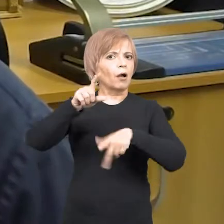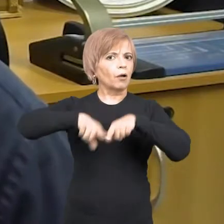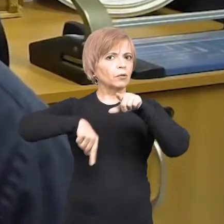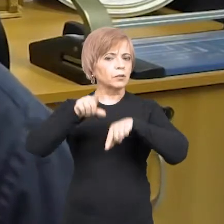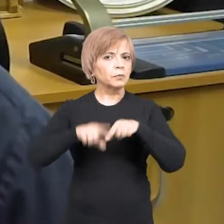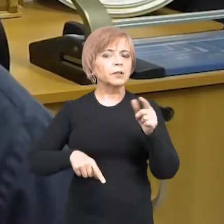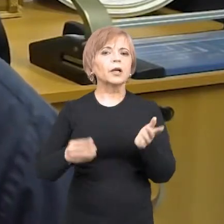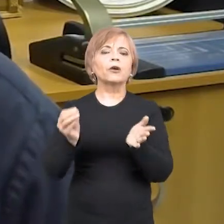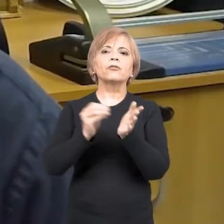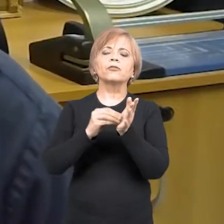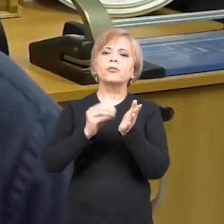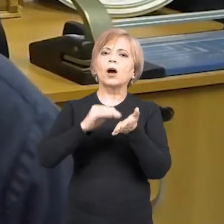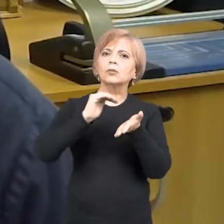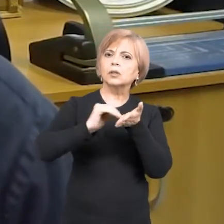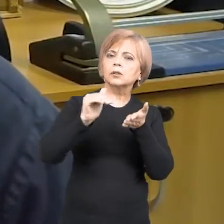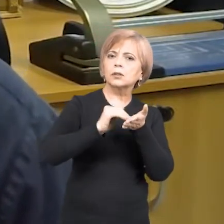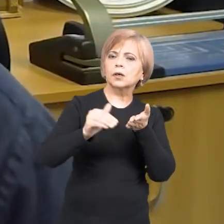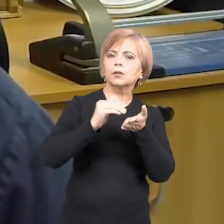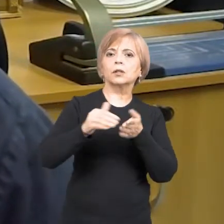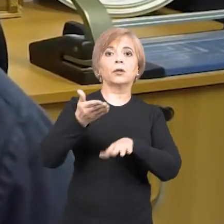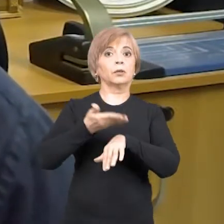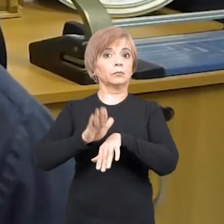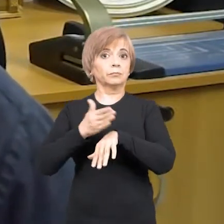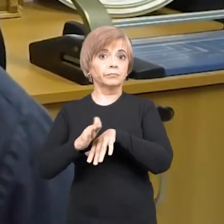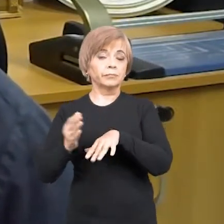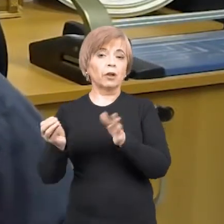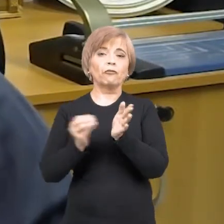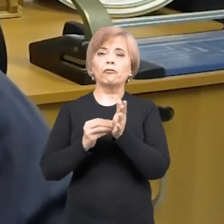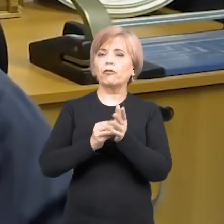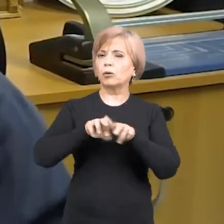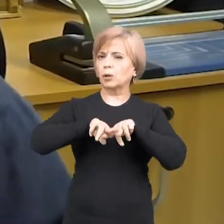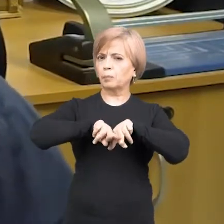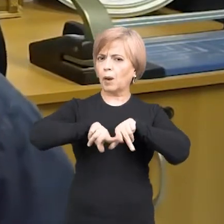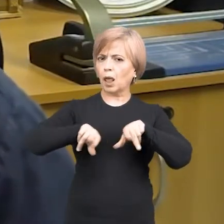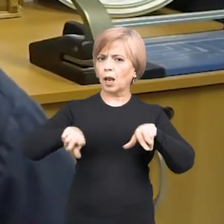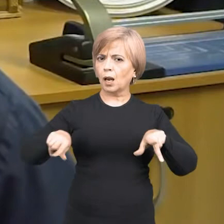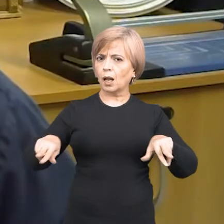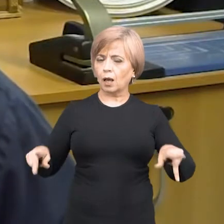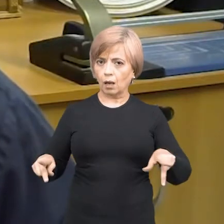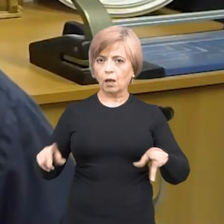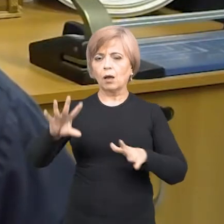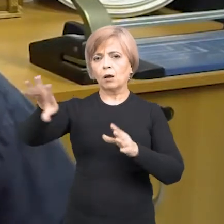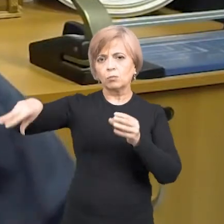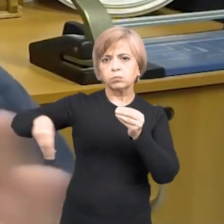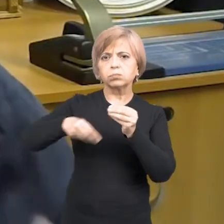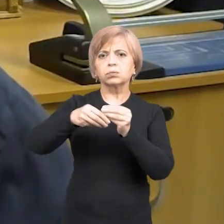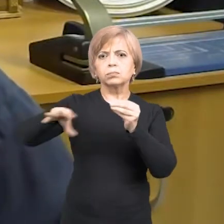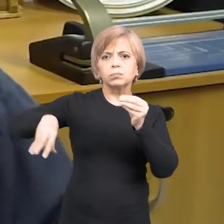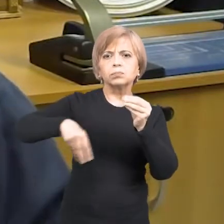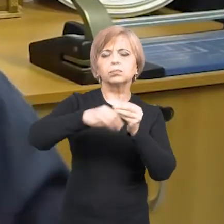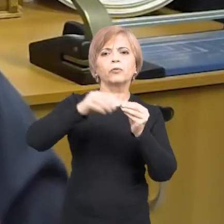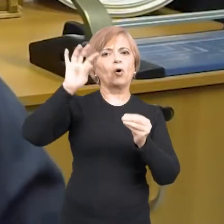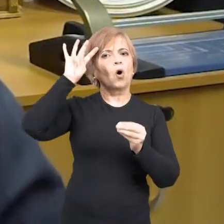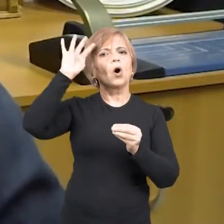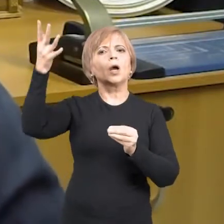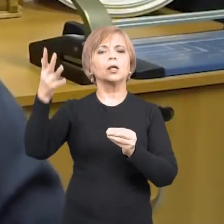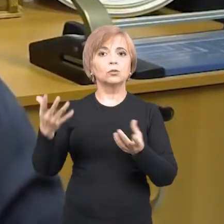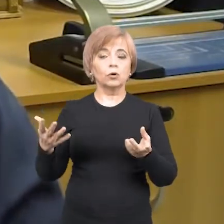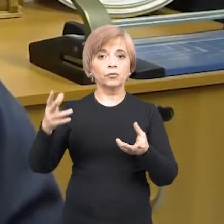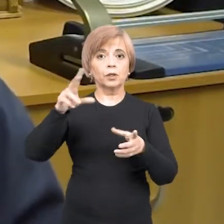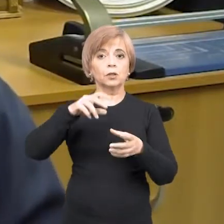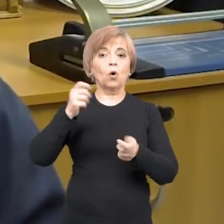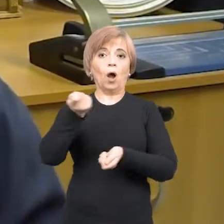de material, a falta de uma secretaria executiva, e todas essas questões, outras, foram